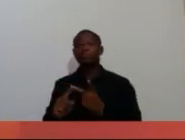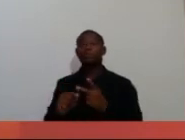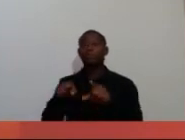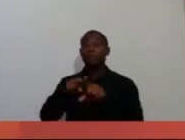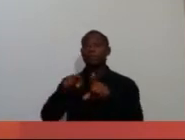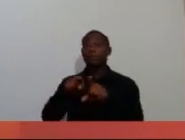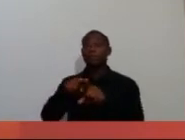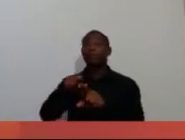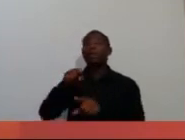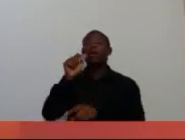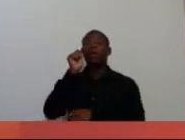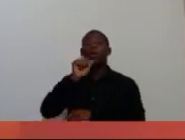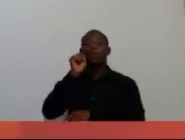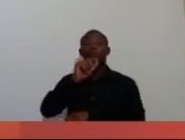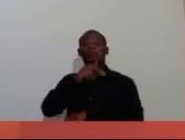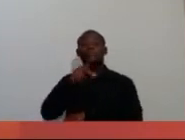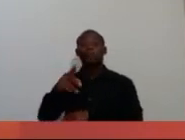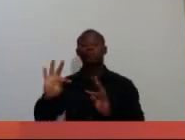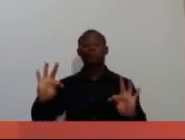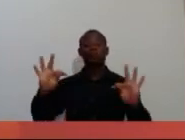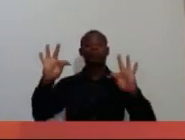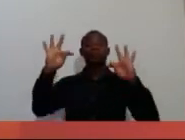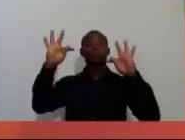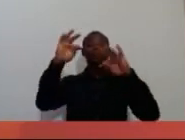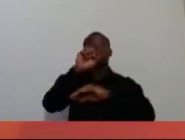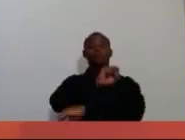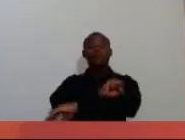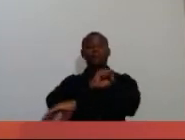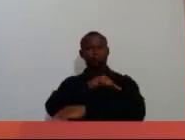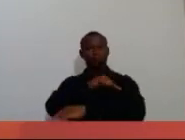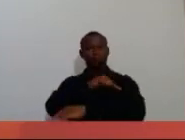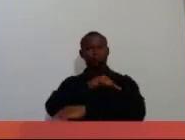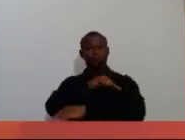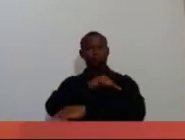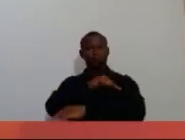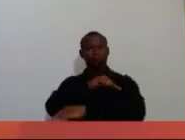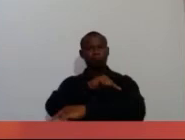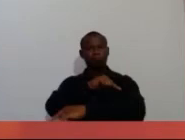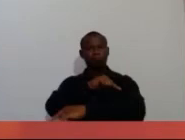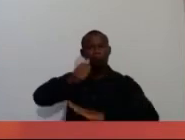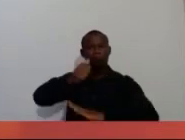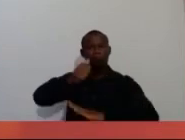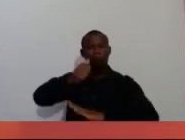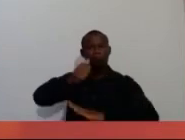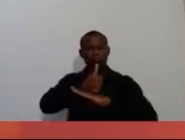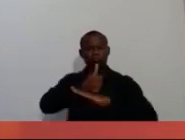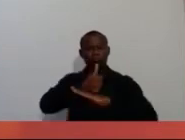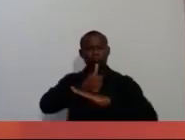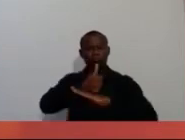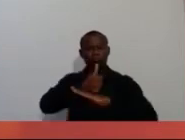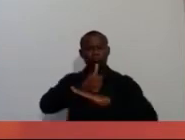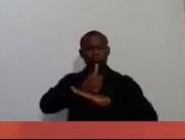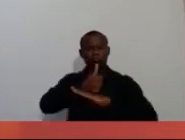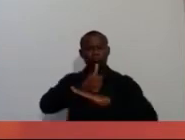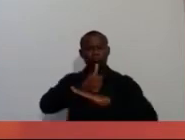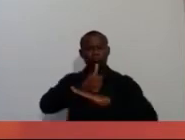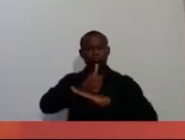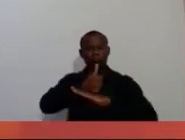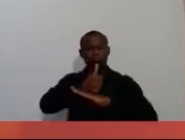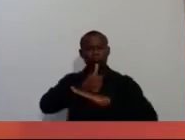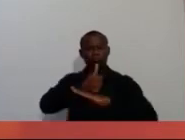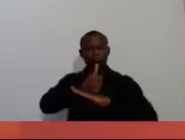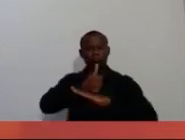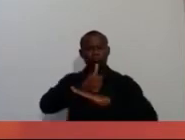EAD SENAC no contexto da educação profissional e tecnológica. Lembrando que